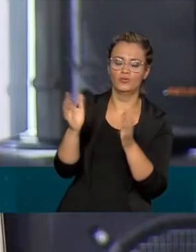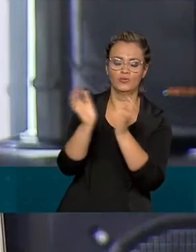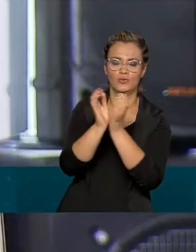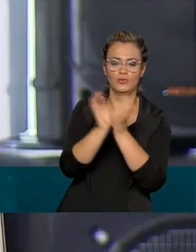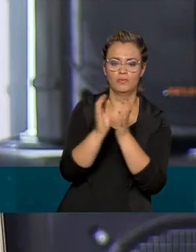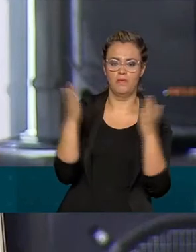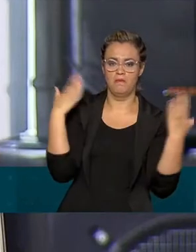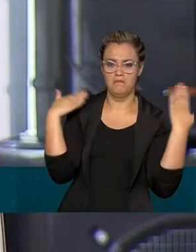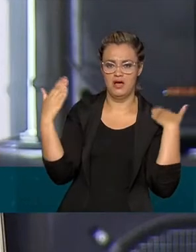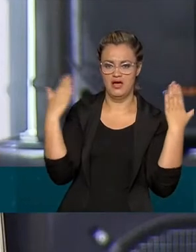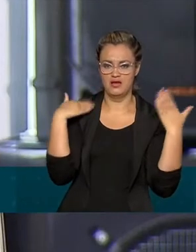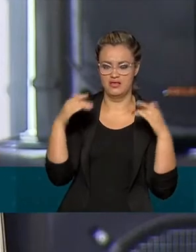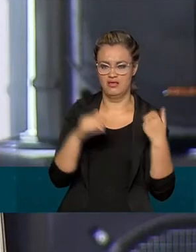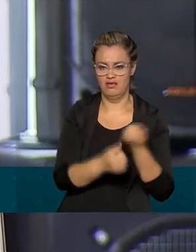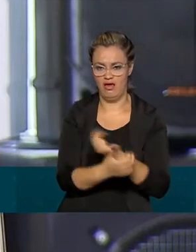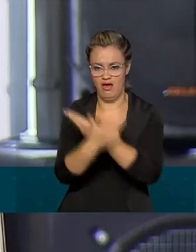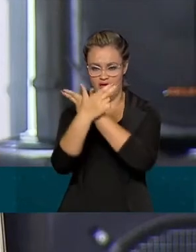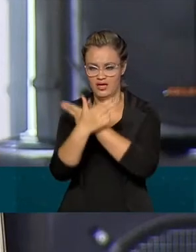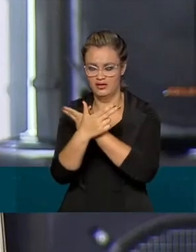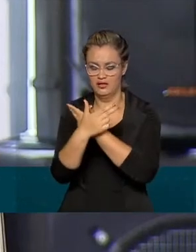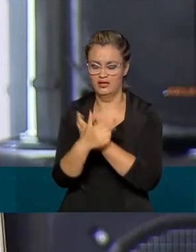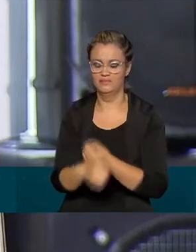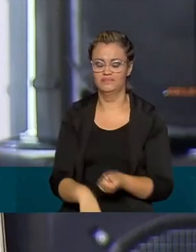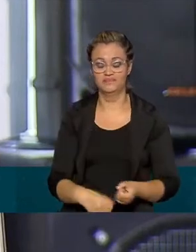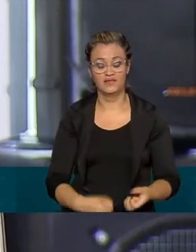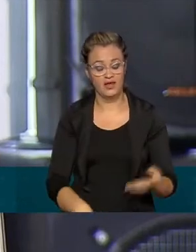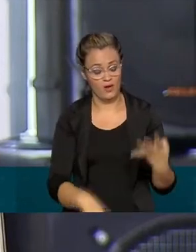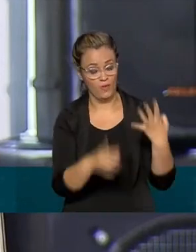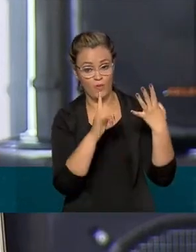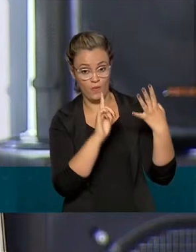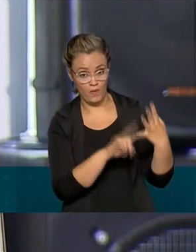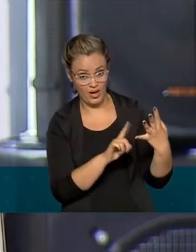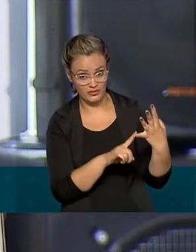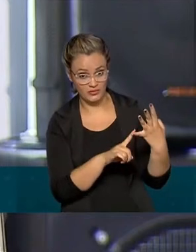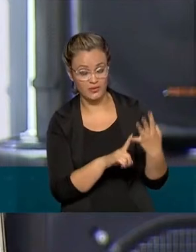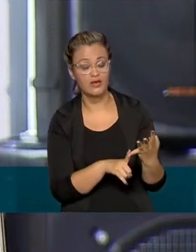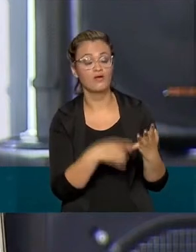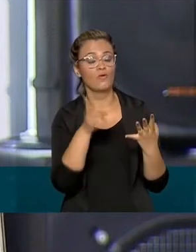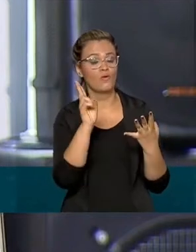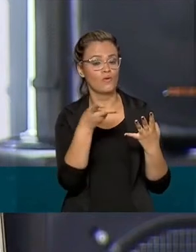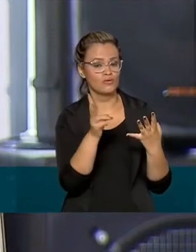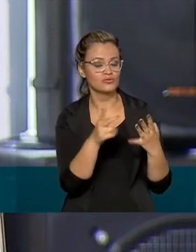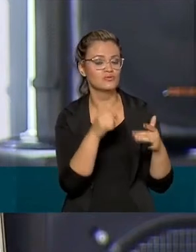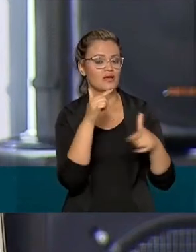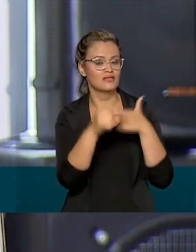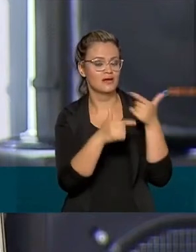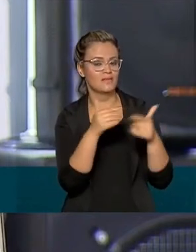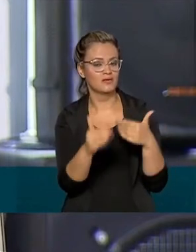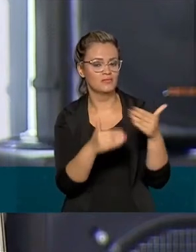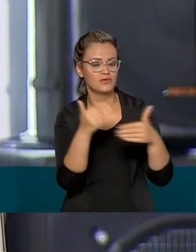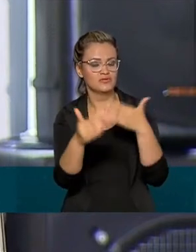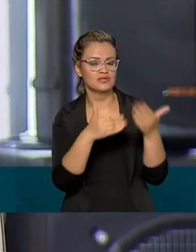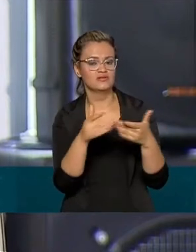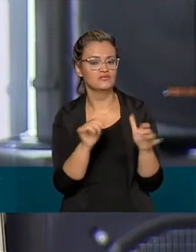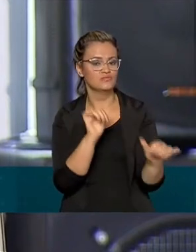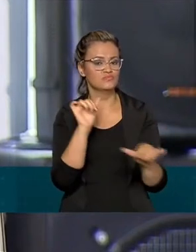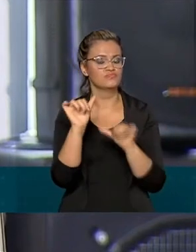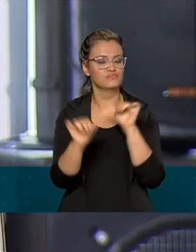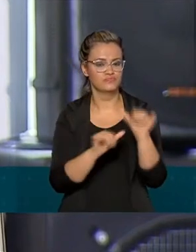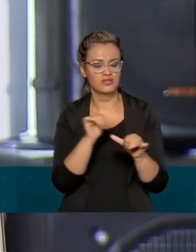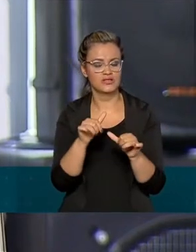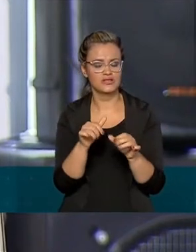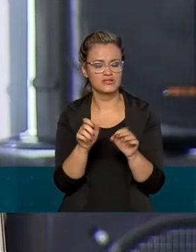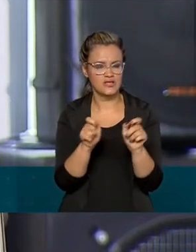forças, Marinha e Força Aérea. E quarto, buscaria dar continuidade ao processo de transformação